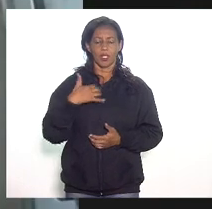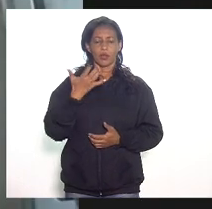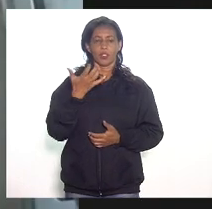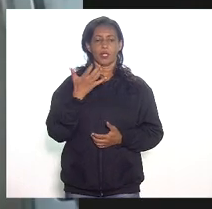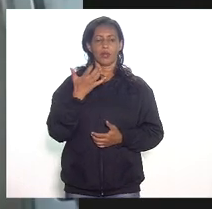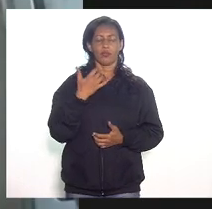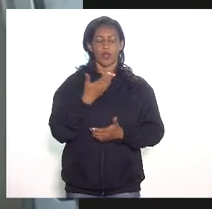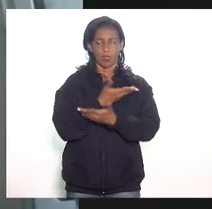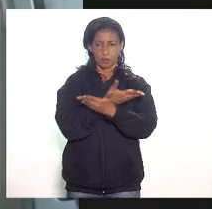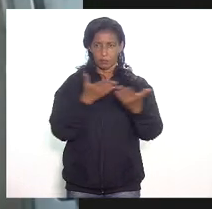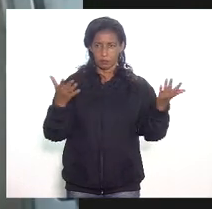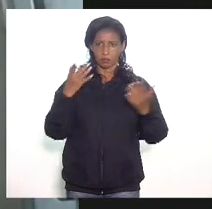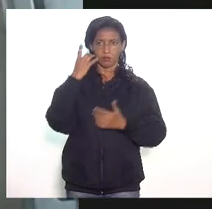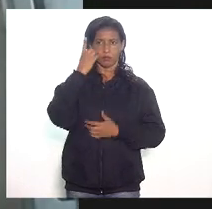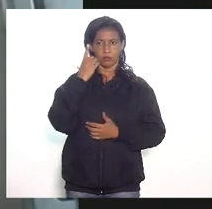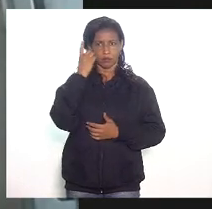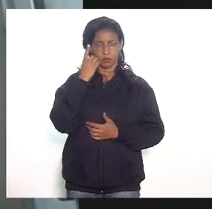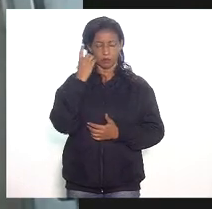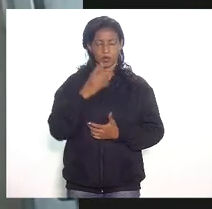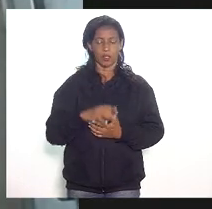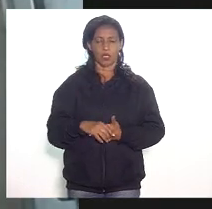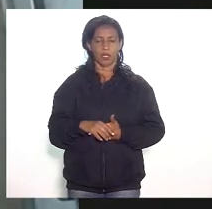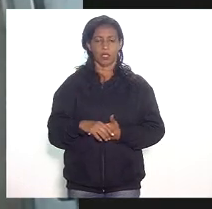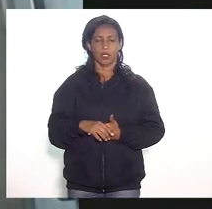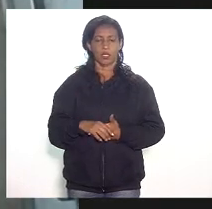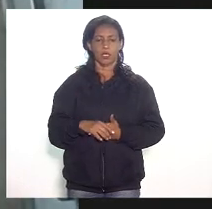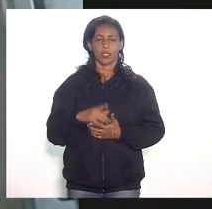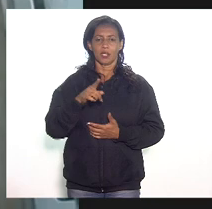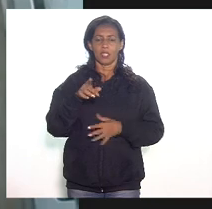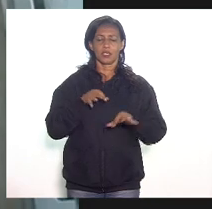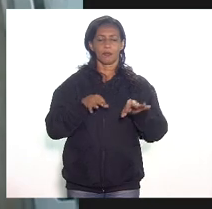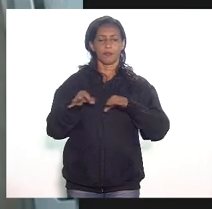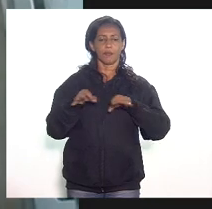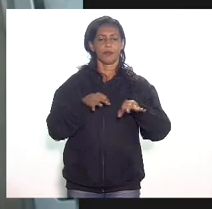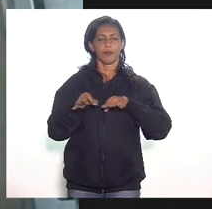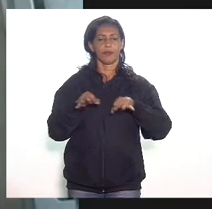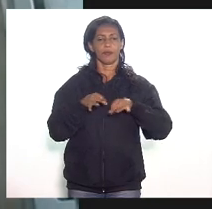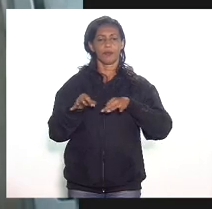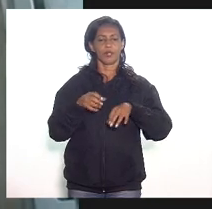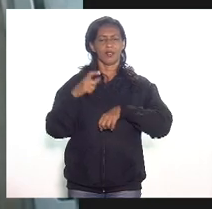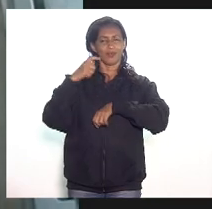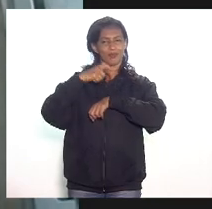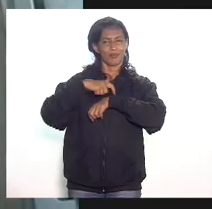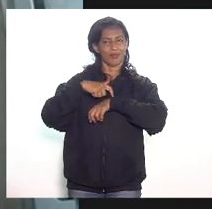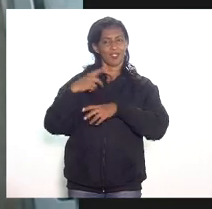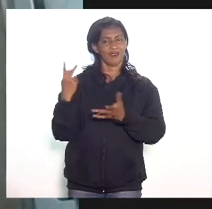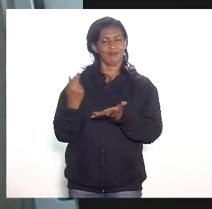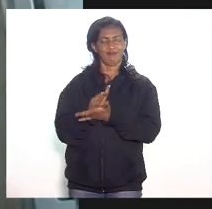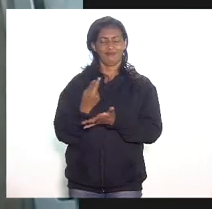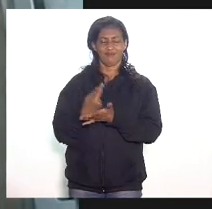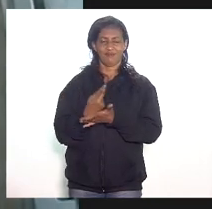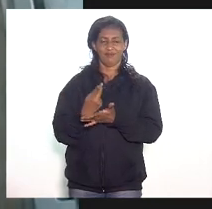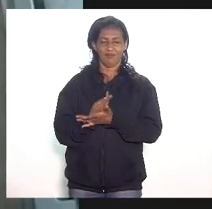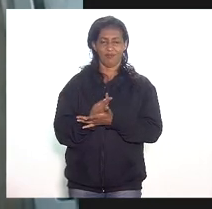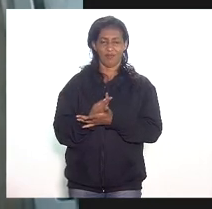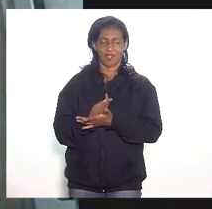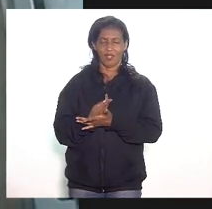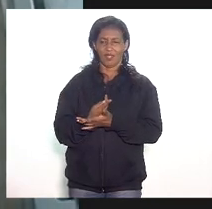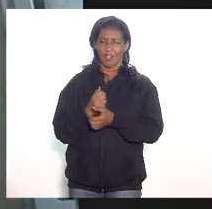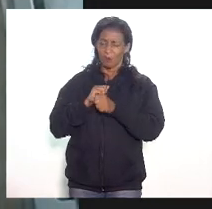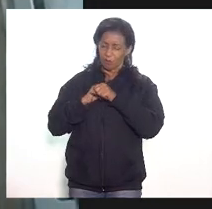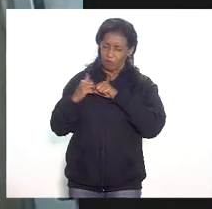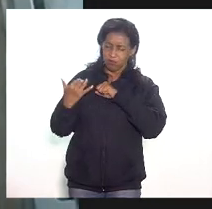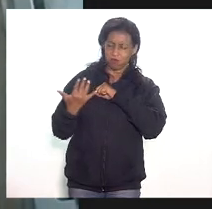esse projeto do judiciário, no meu entendimento, é no momento inadequado. Até porque nós estamos vivendo nesse momento da